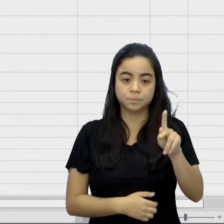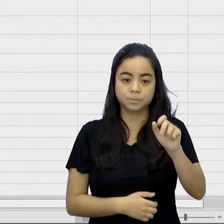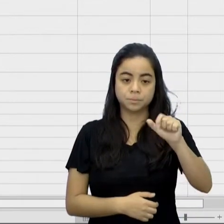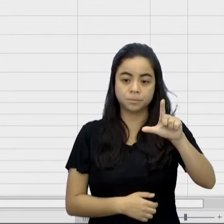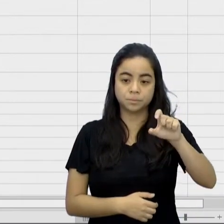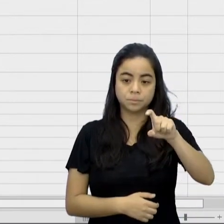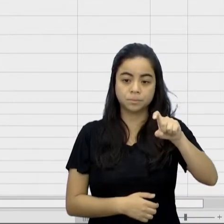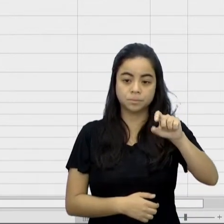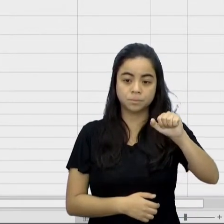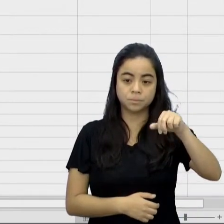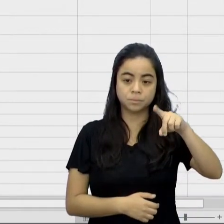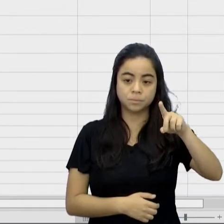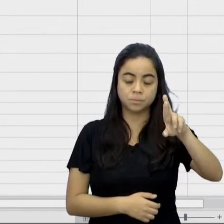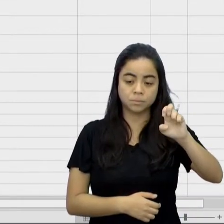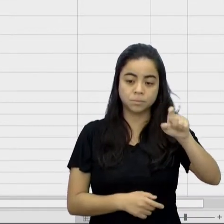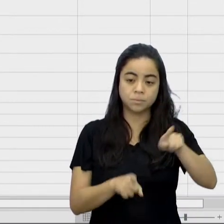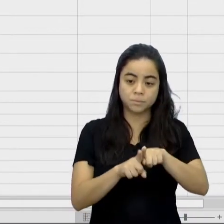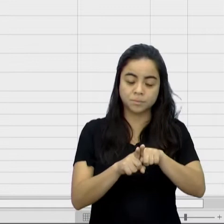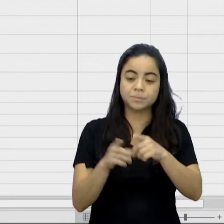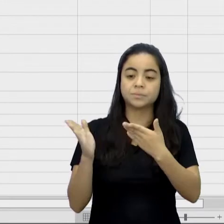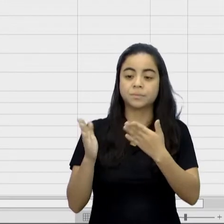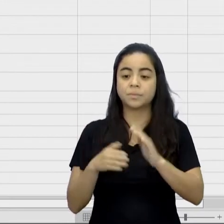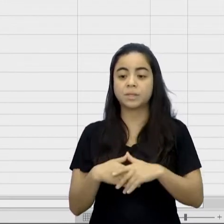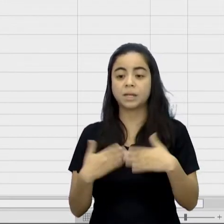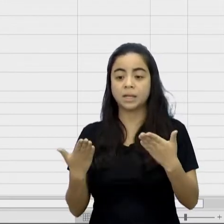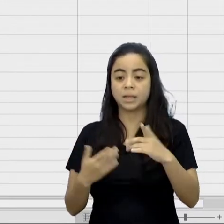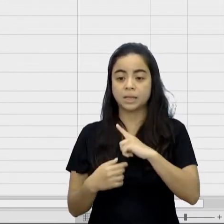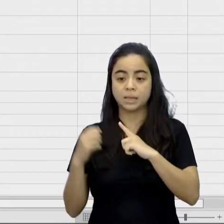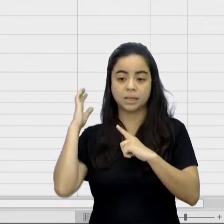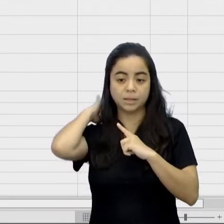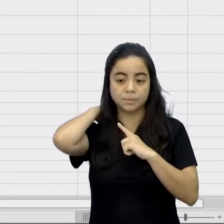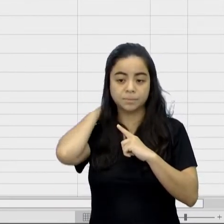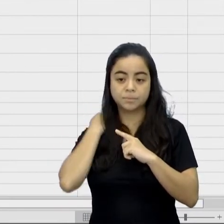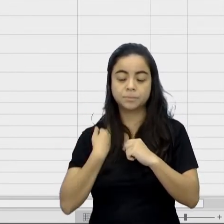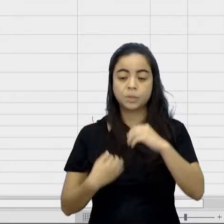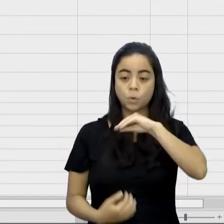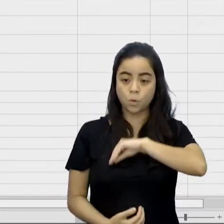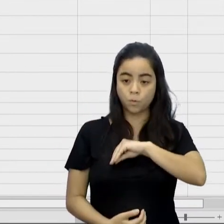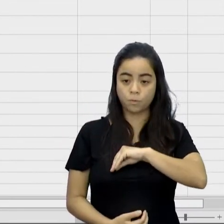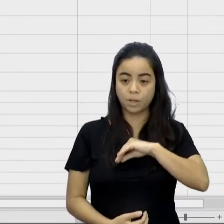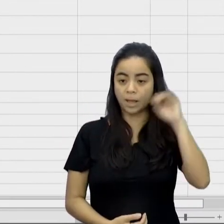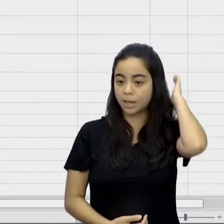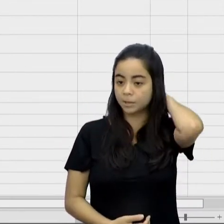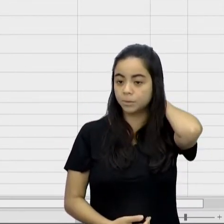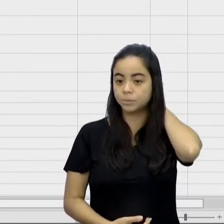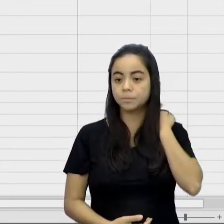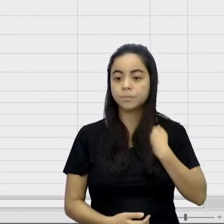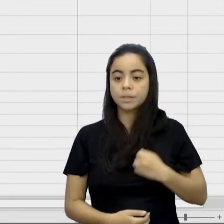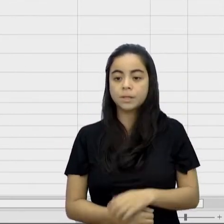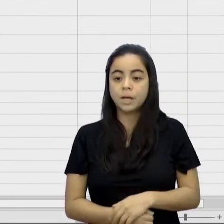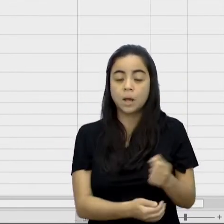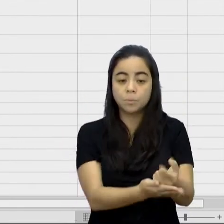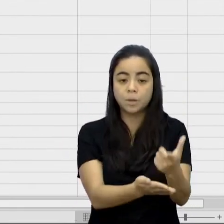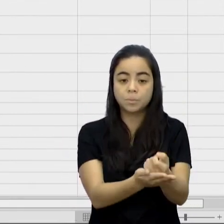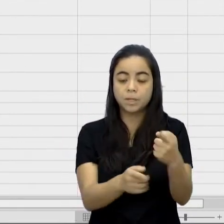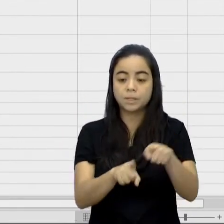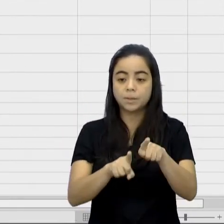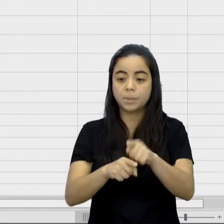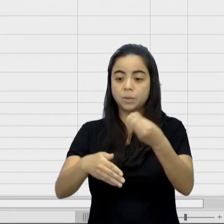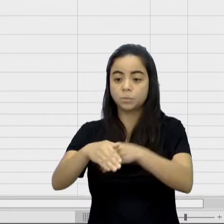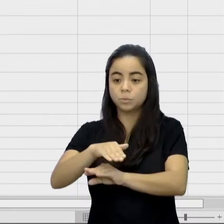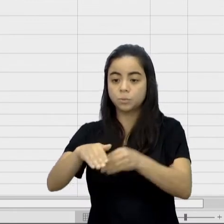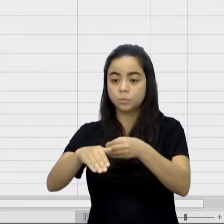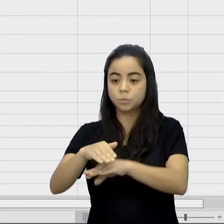Então. Tá lá, muito obrigada, vamos lá então. Então a gente tem aí a receita, a despesa e a reserva. A gente